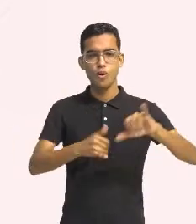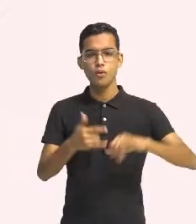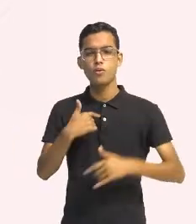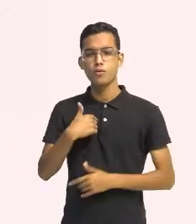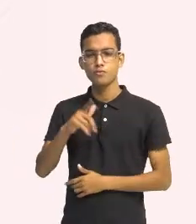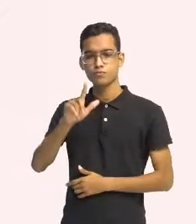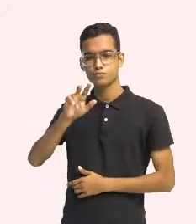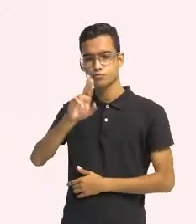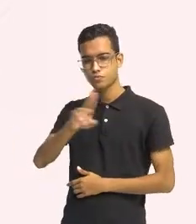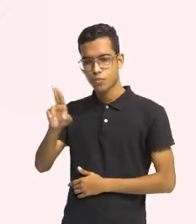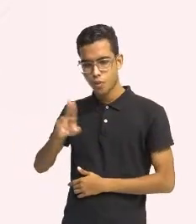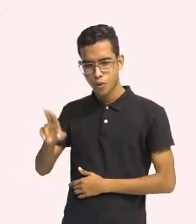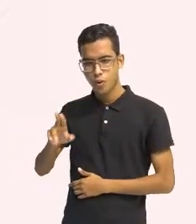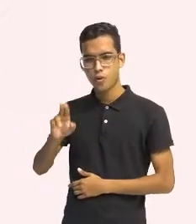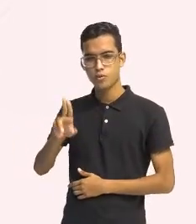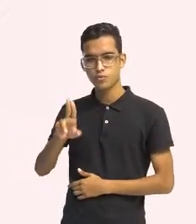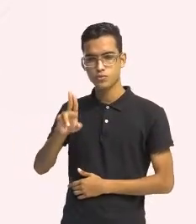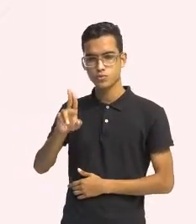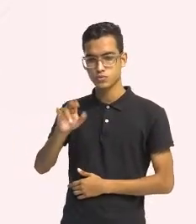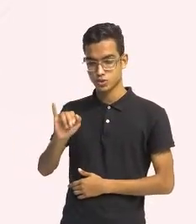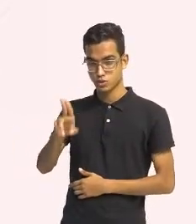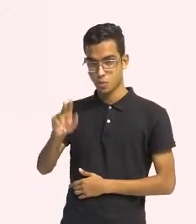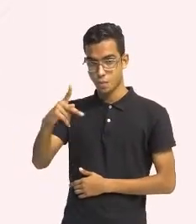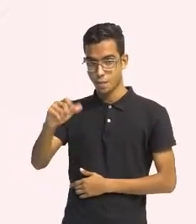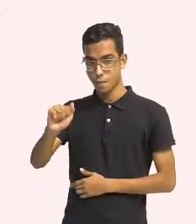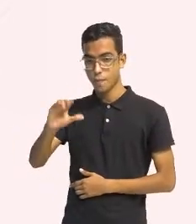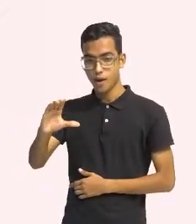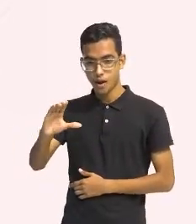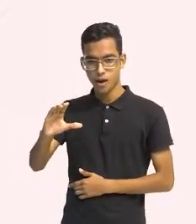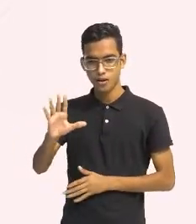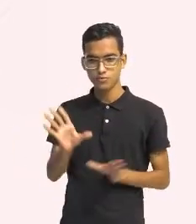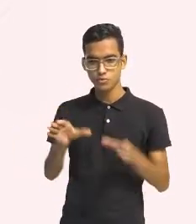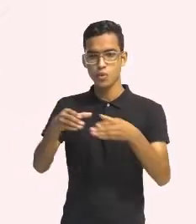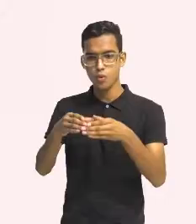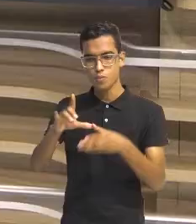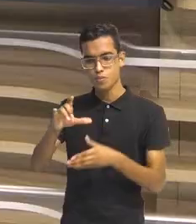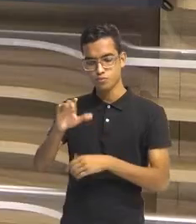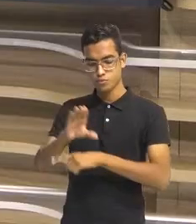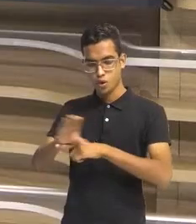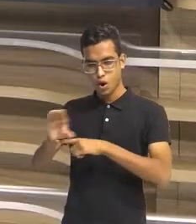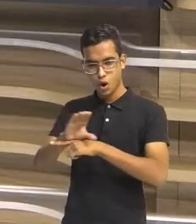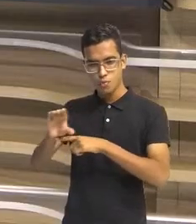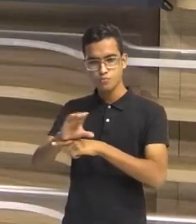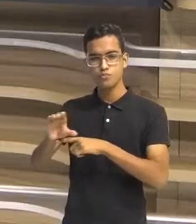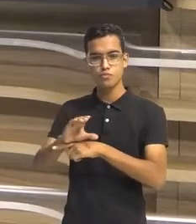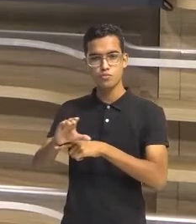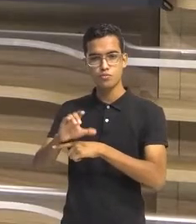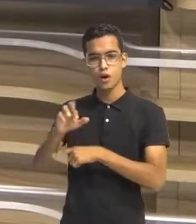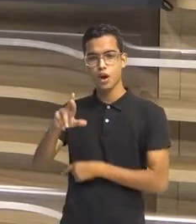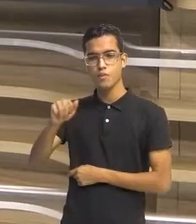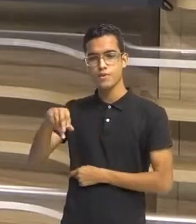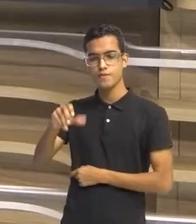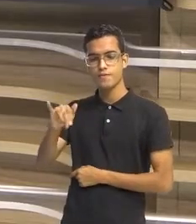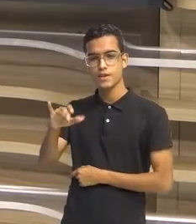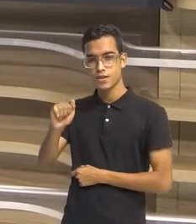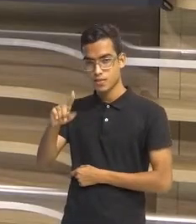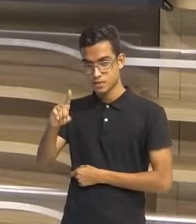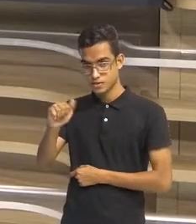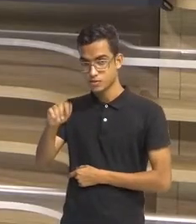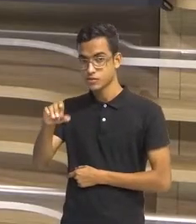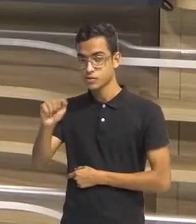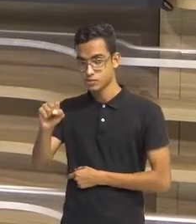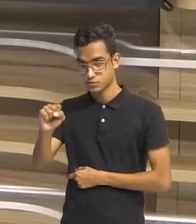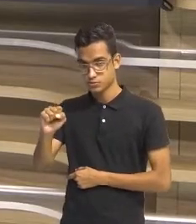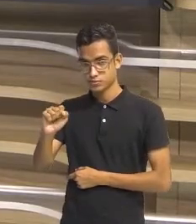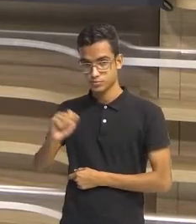da IUPAC, né, cadeias carbônicas ramificadas, tá? Então, a gente vai falar especificamente